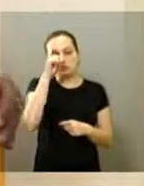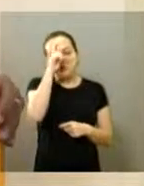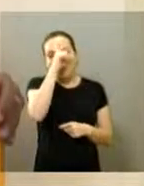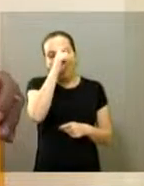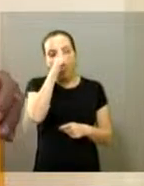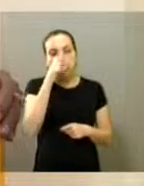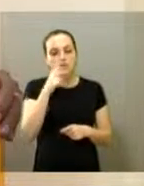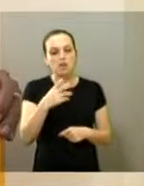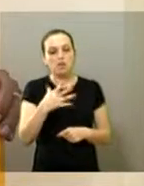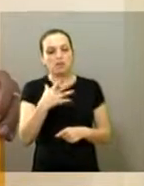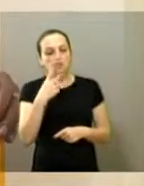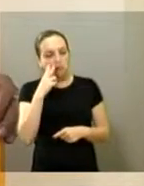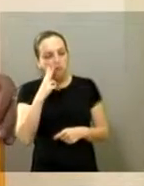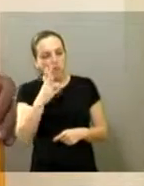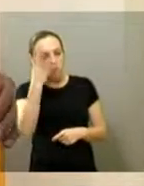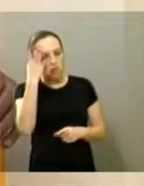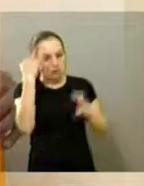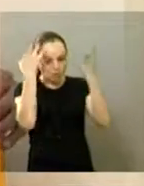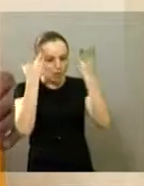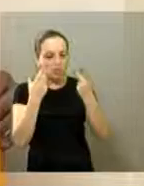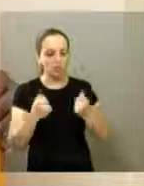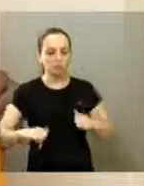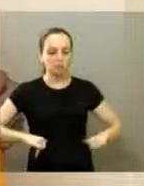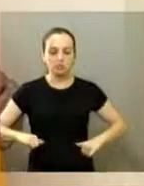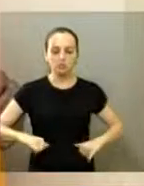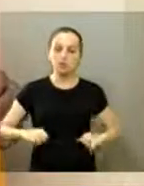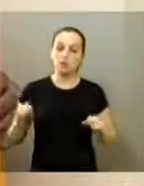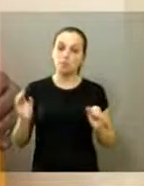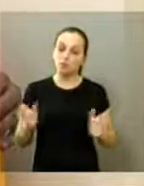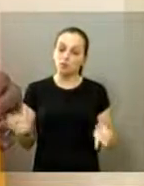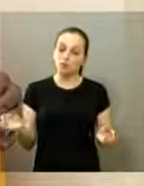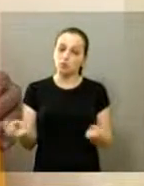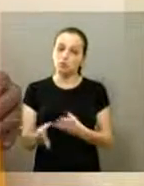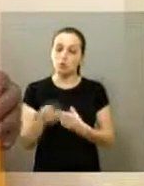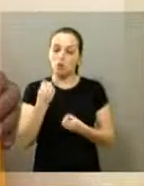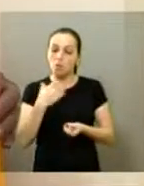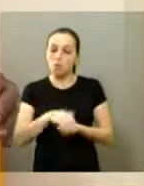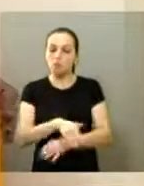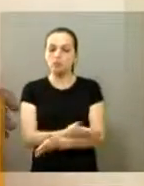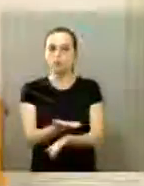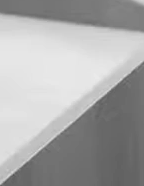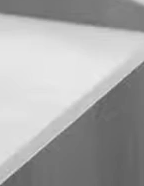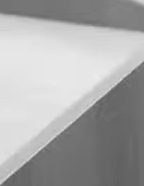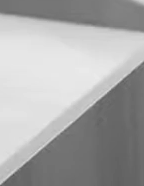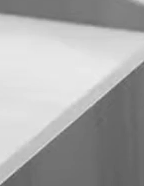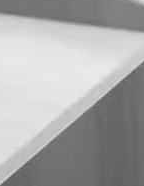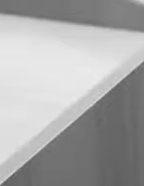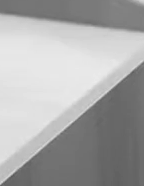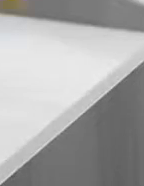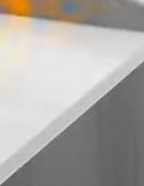animal sofrendo. Então, por hoje é só. Uma boa noite a todos. Fiquem com Deus.